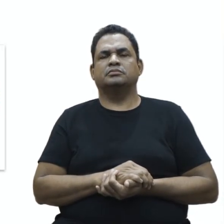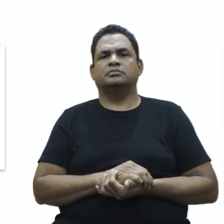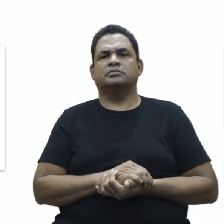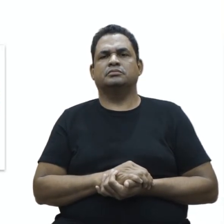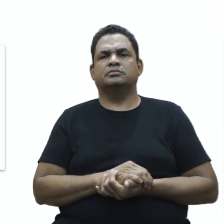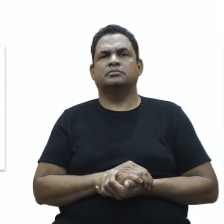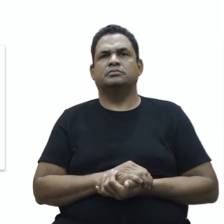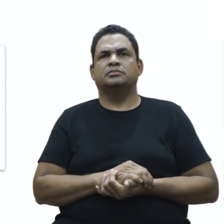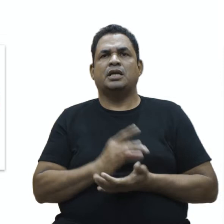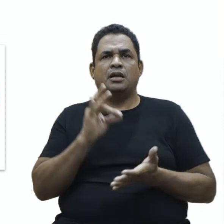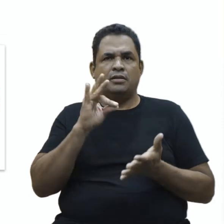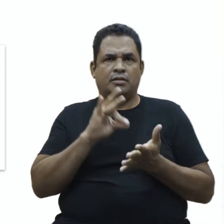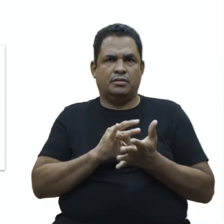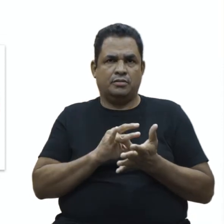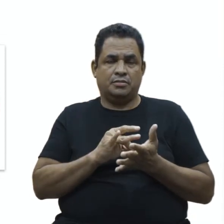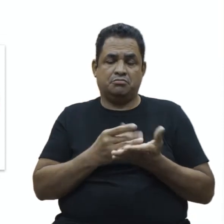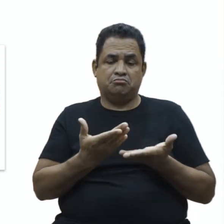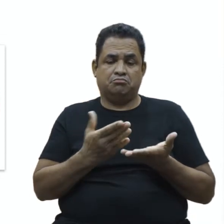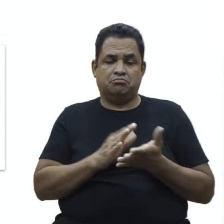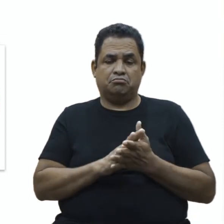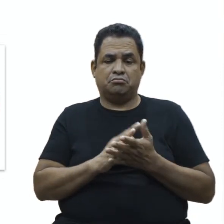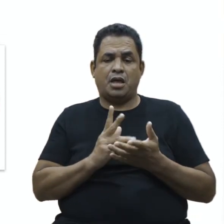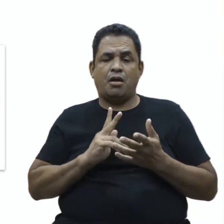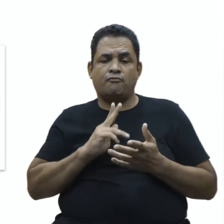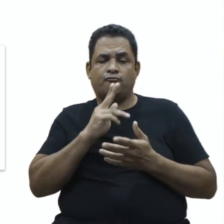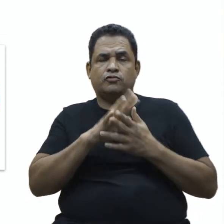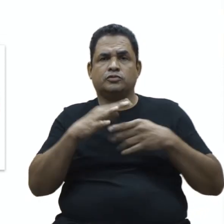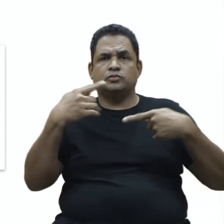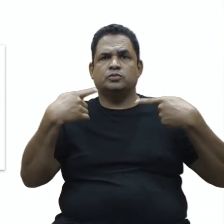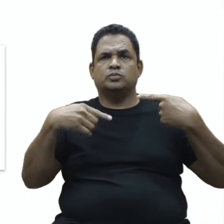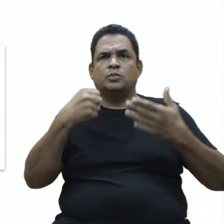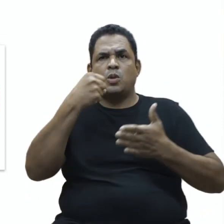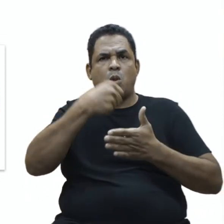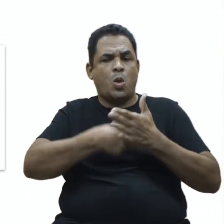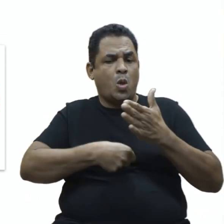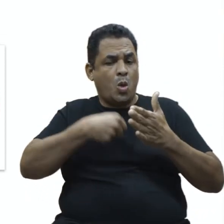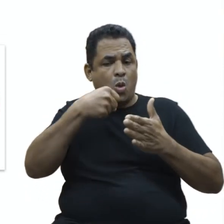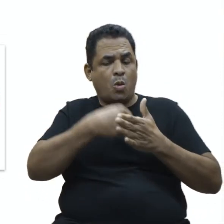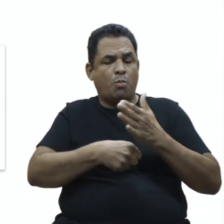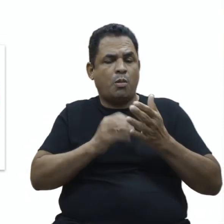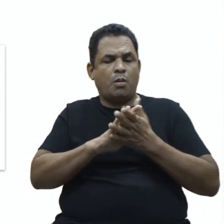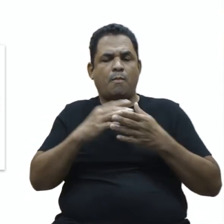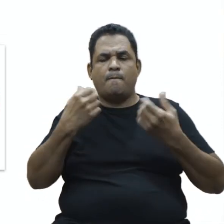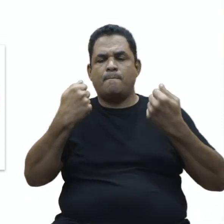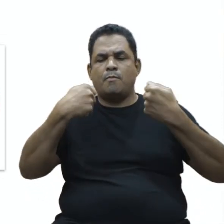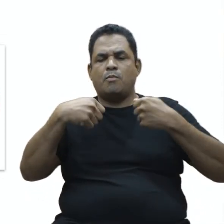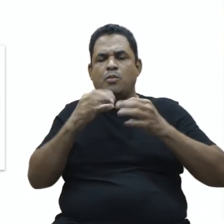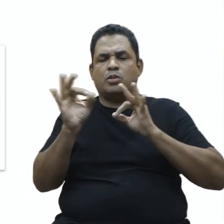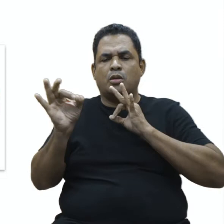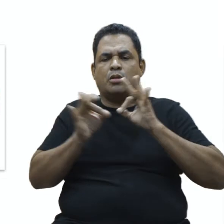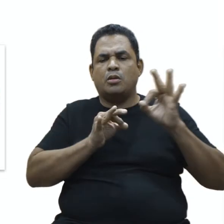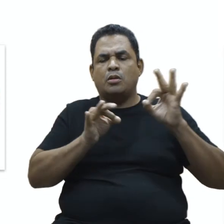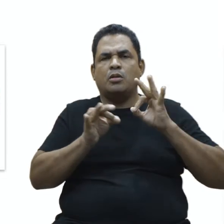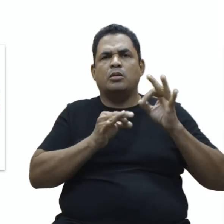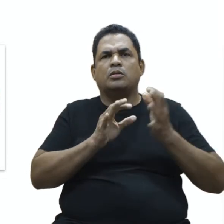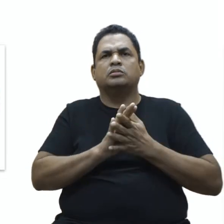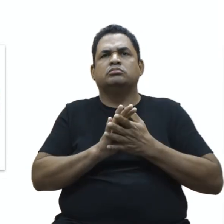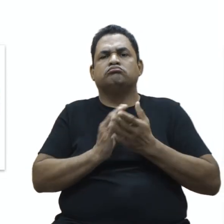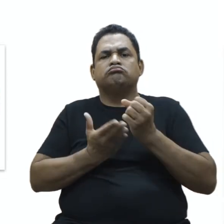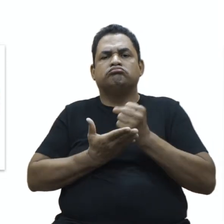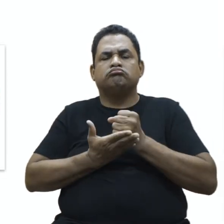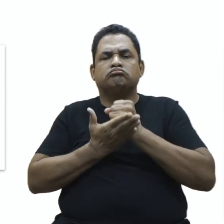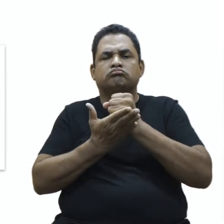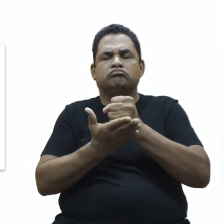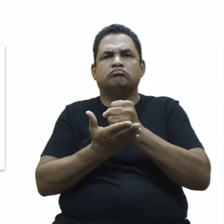Então, de fato, gente, as forças políticas na luta pelo poder institucionalizado é que sustentam